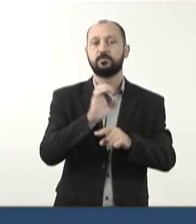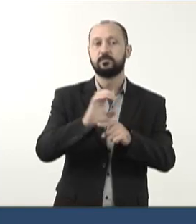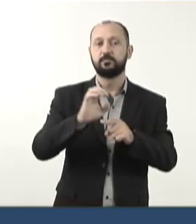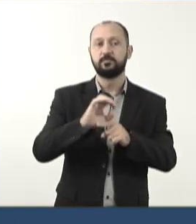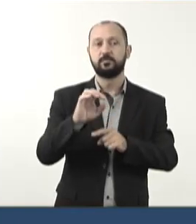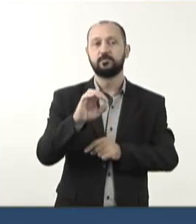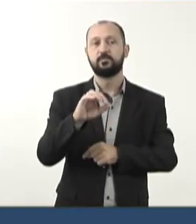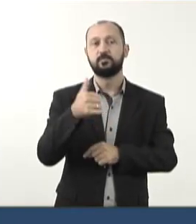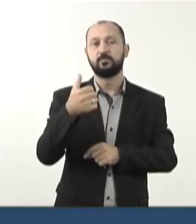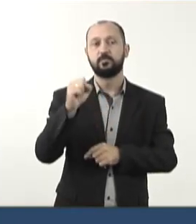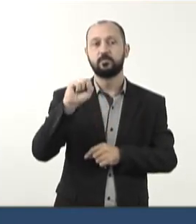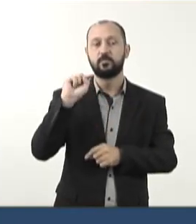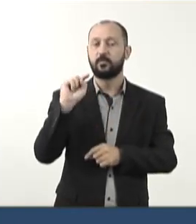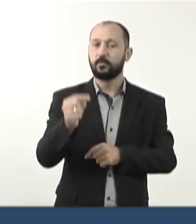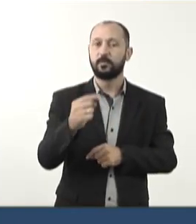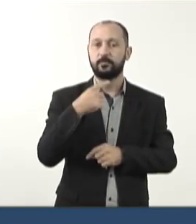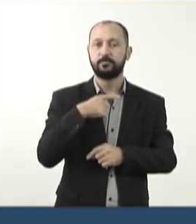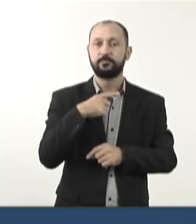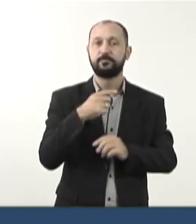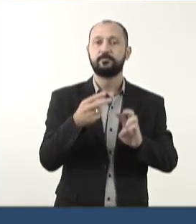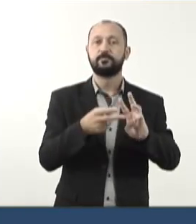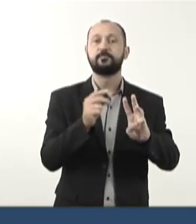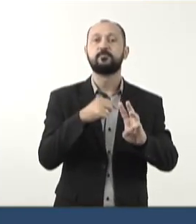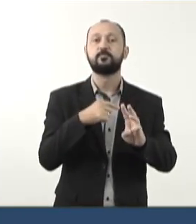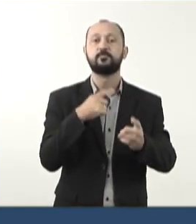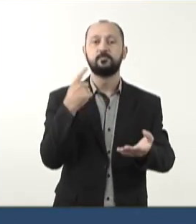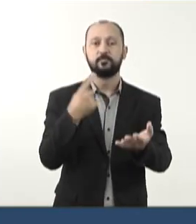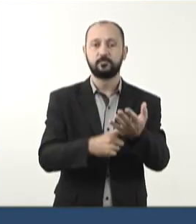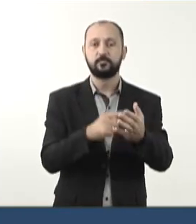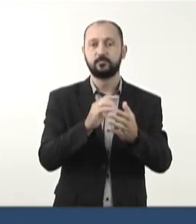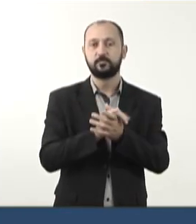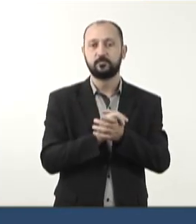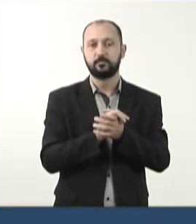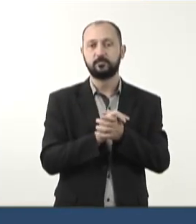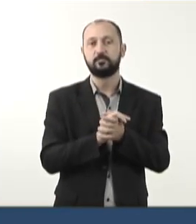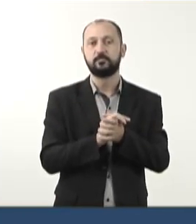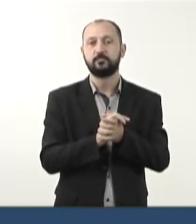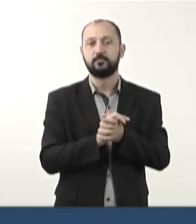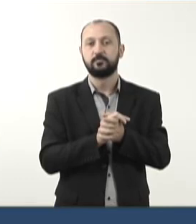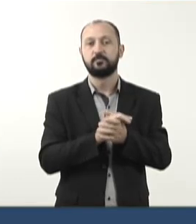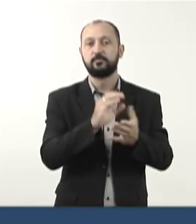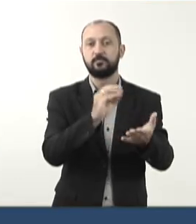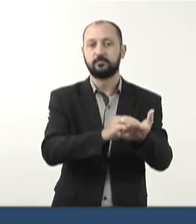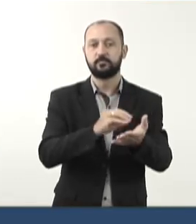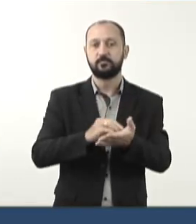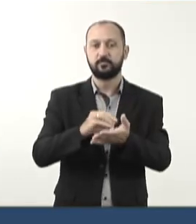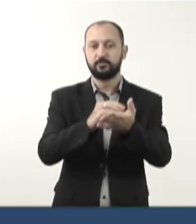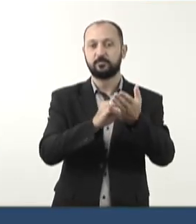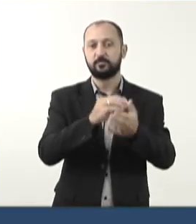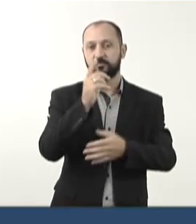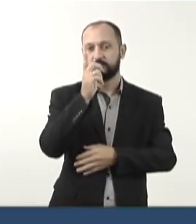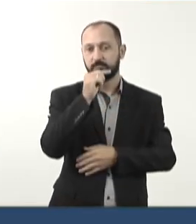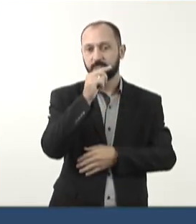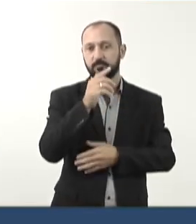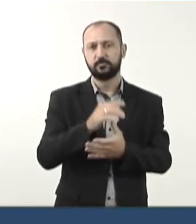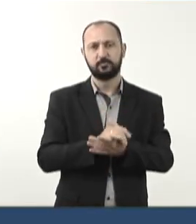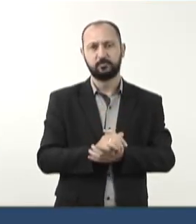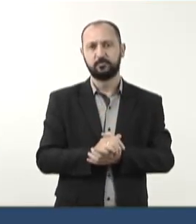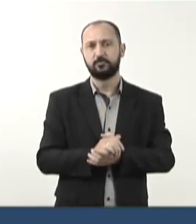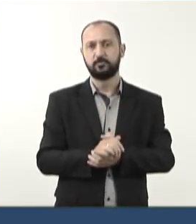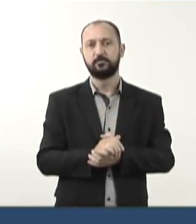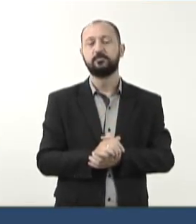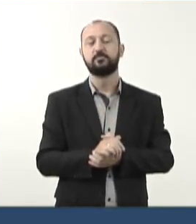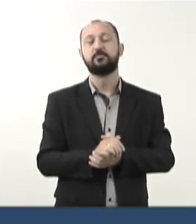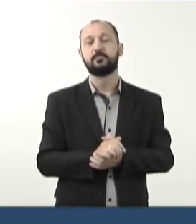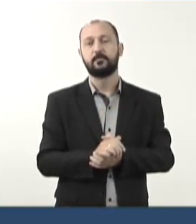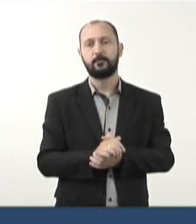18 mil índios, passando necessidade premente de uma coisa que faz mais falta para o ser humano, que é a água. Então, eu